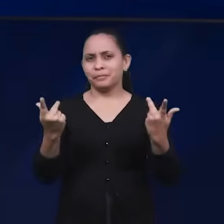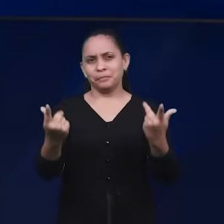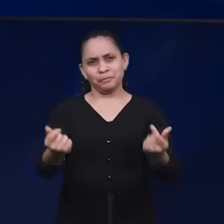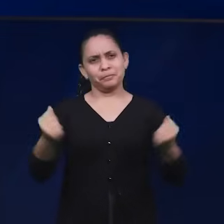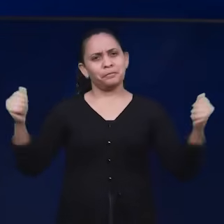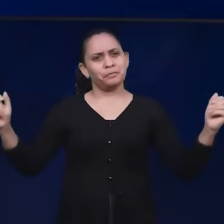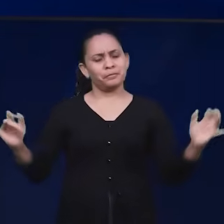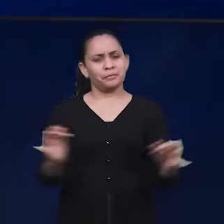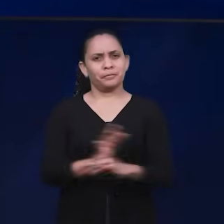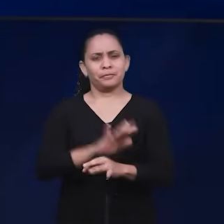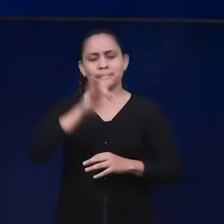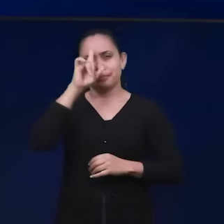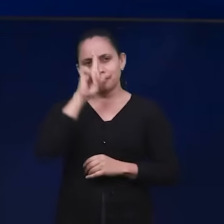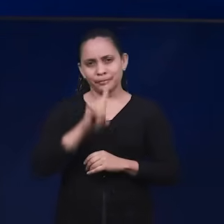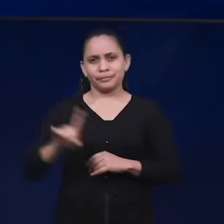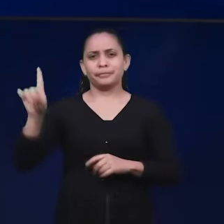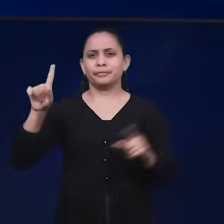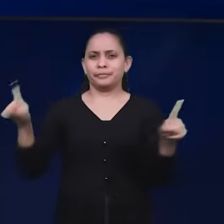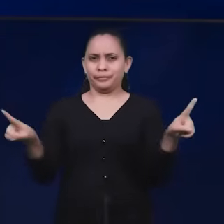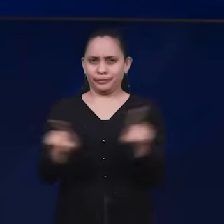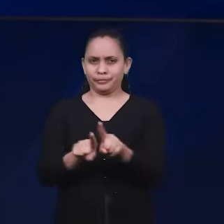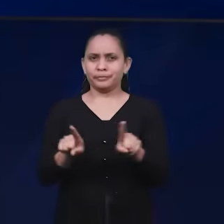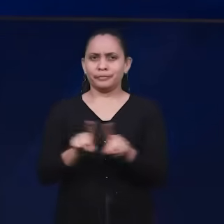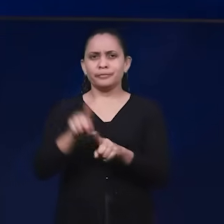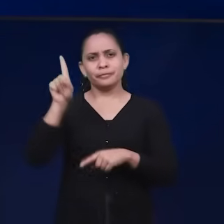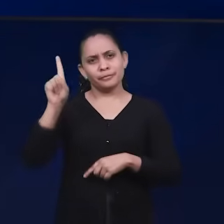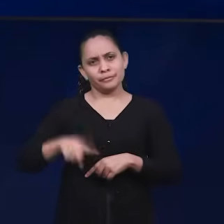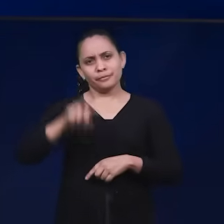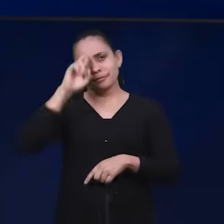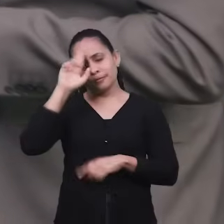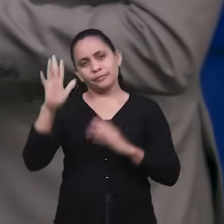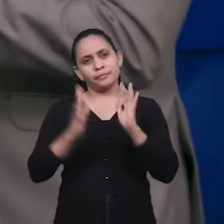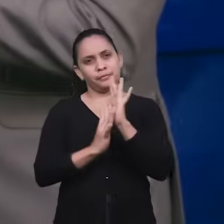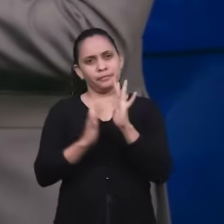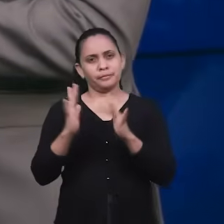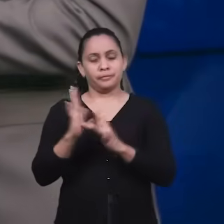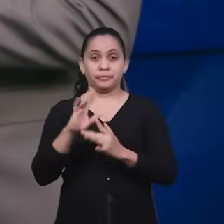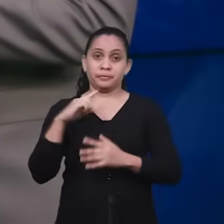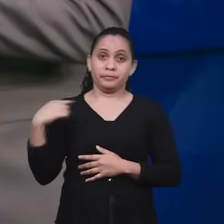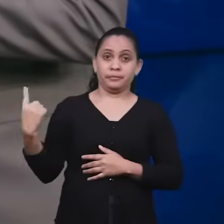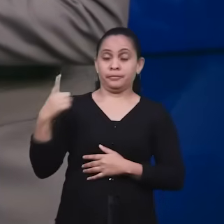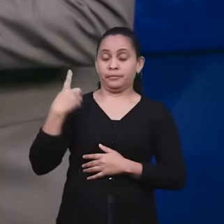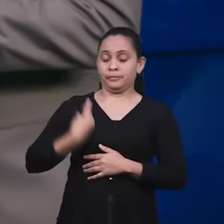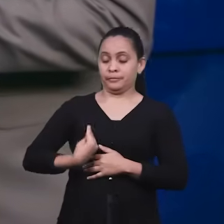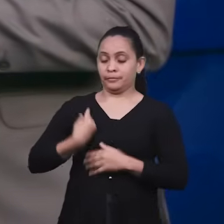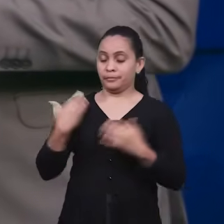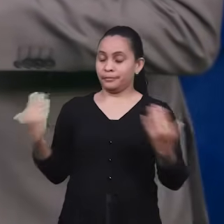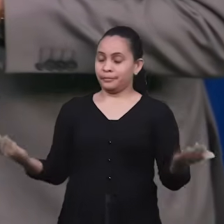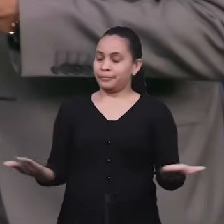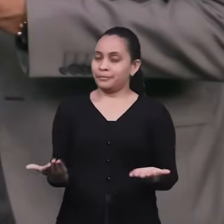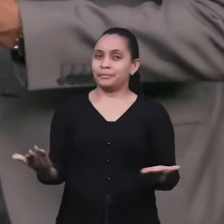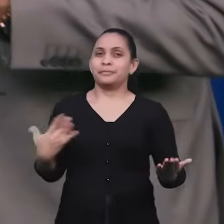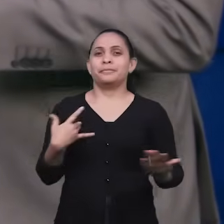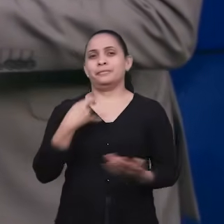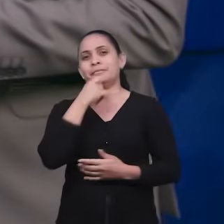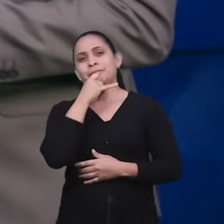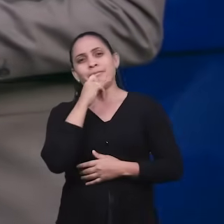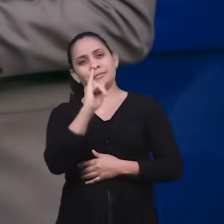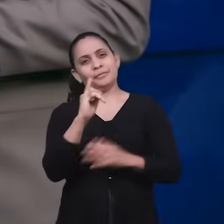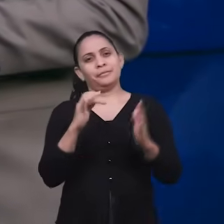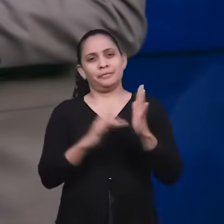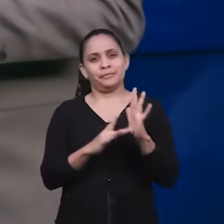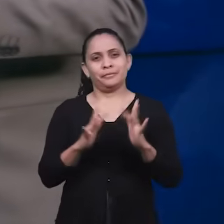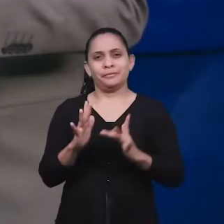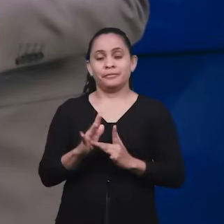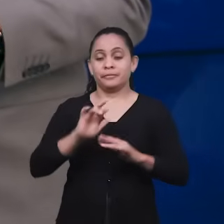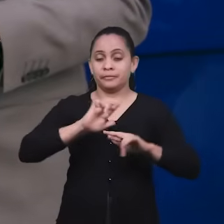e tão glorioso acerca do Senhor Jesus. E que enquanto estamos aqui falando de